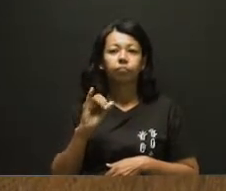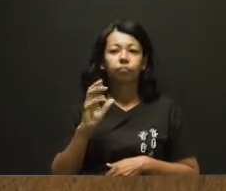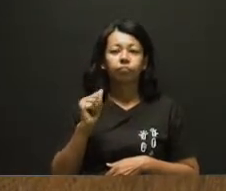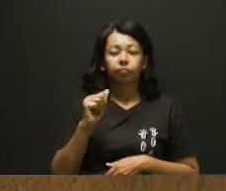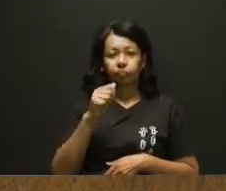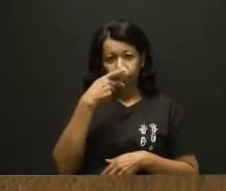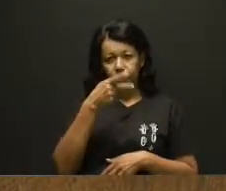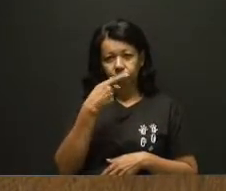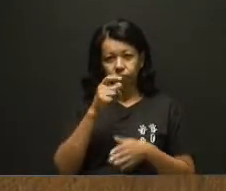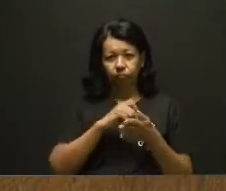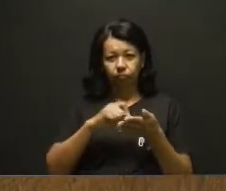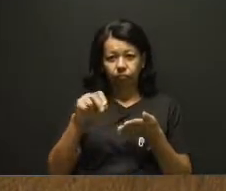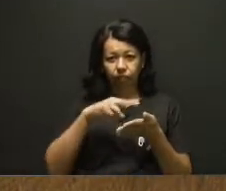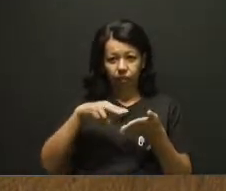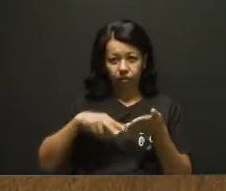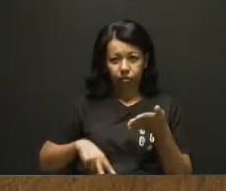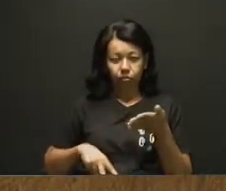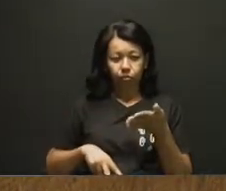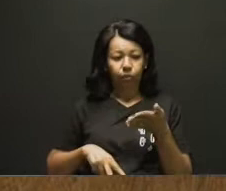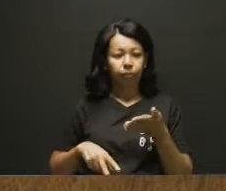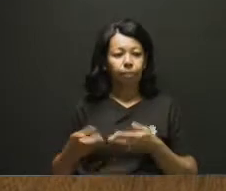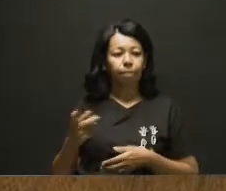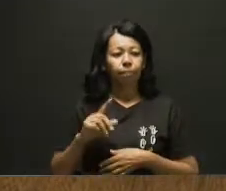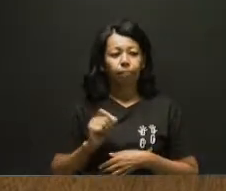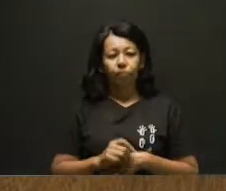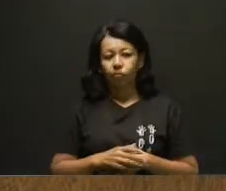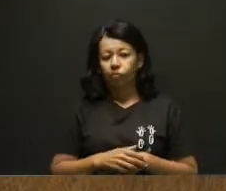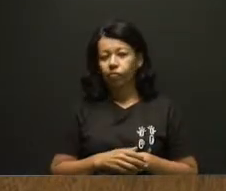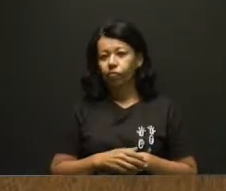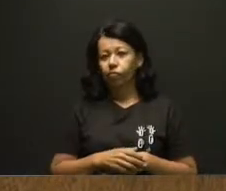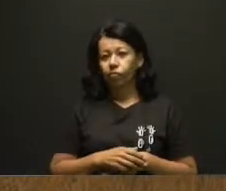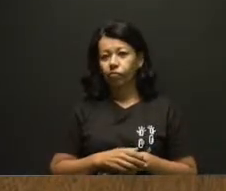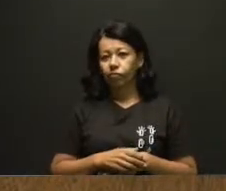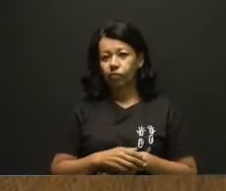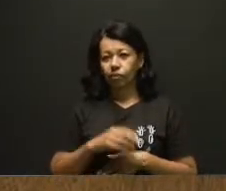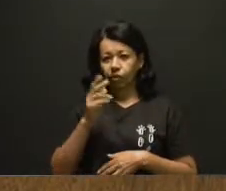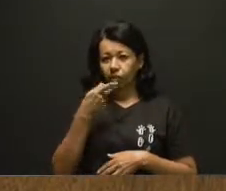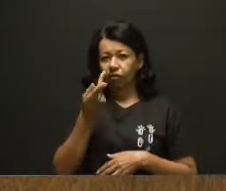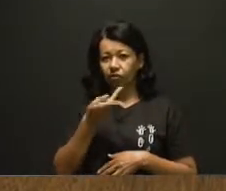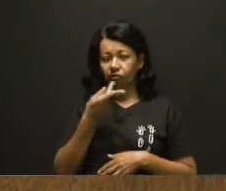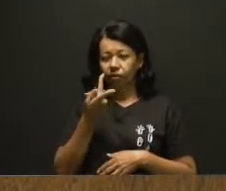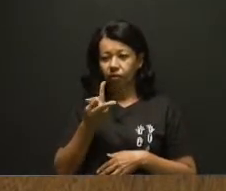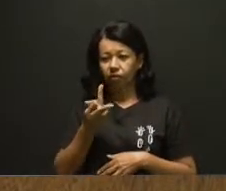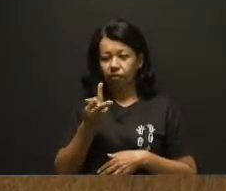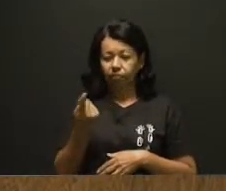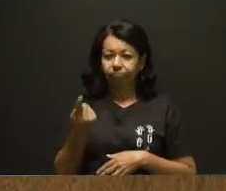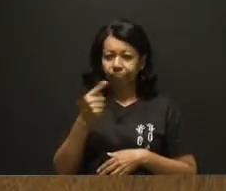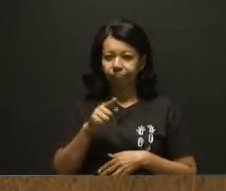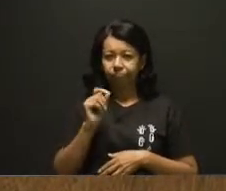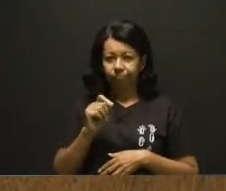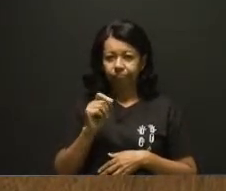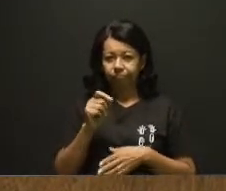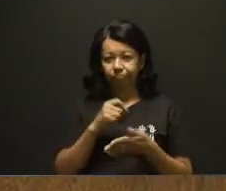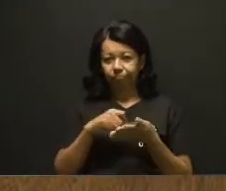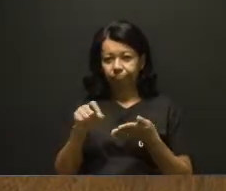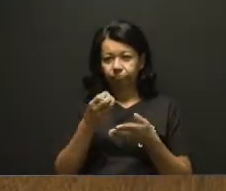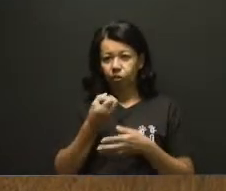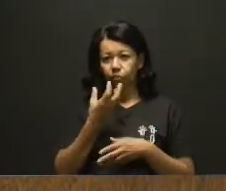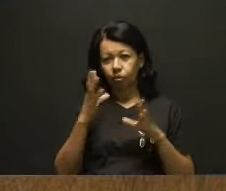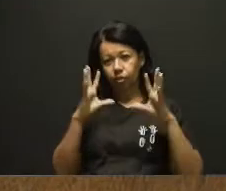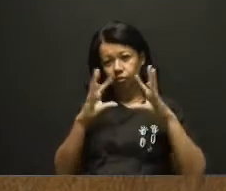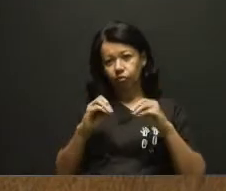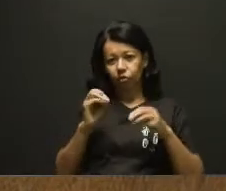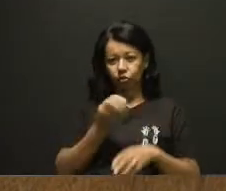leitura é da fala dela que ela escreveu boa noite a